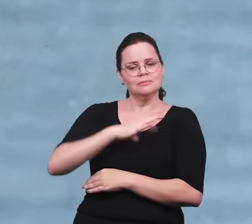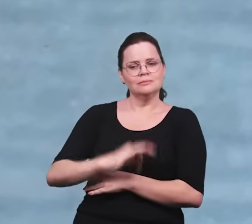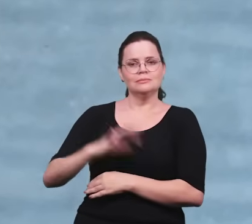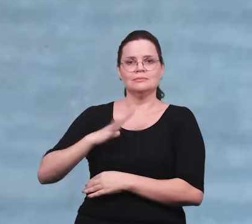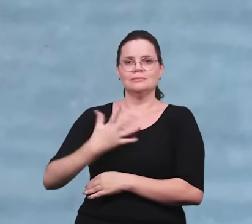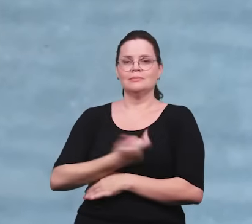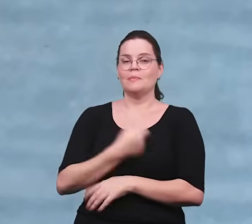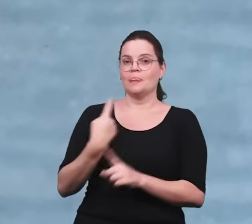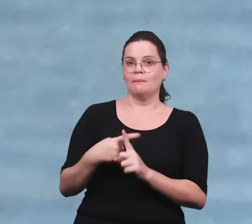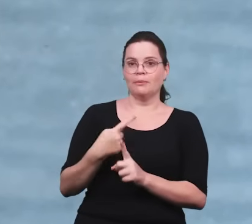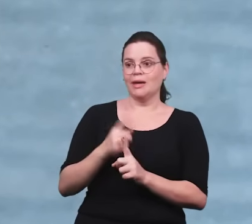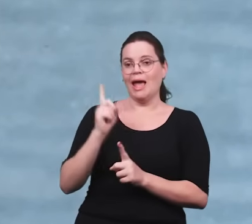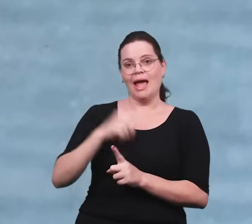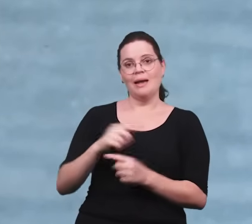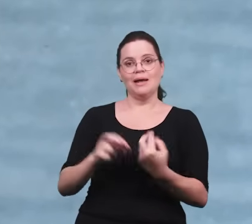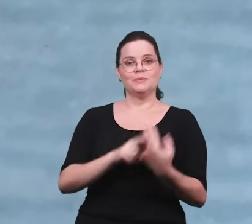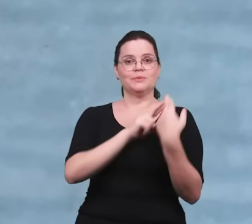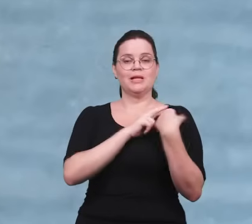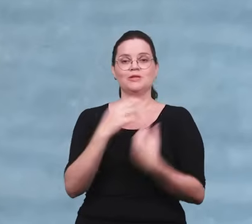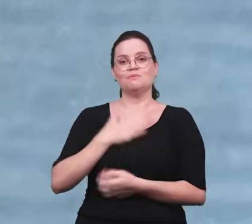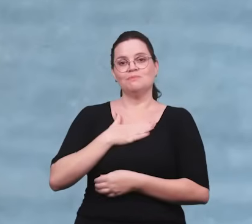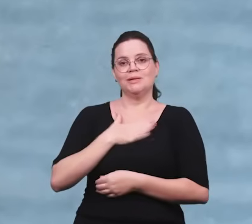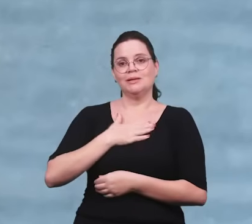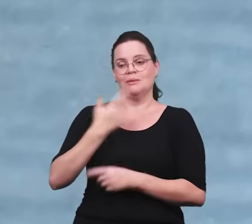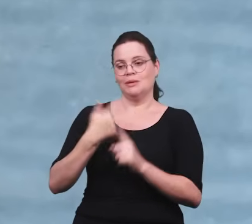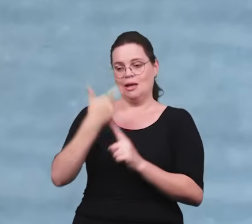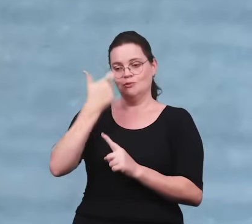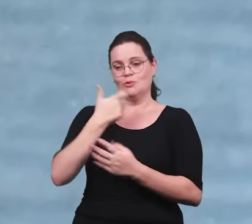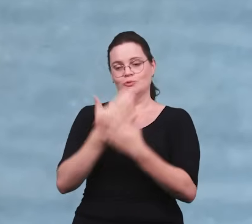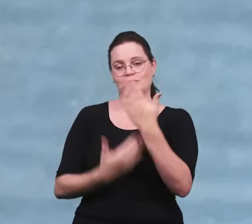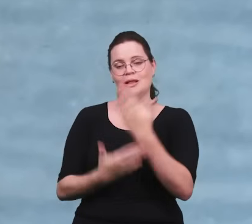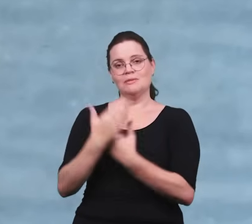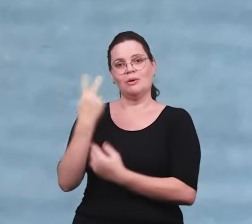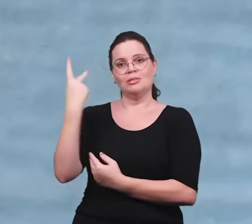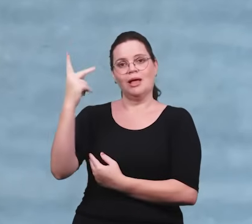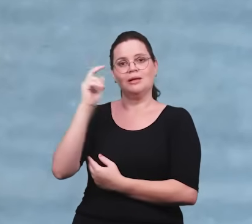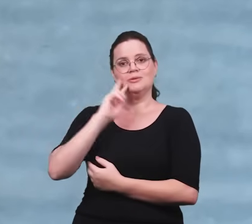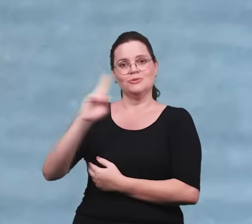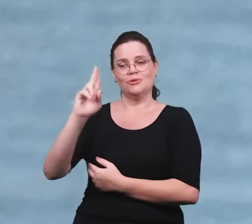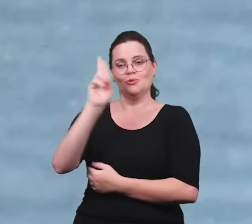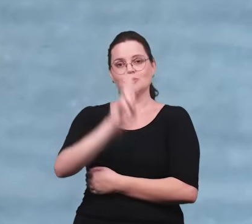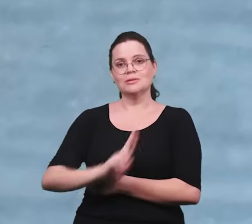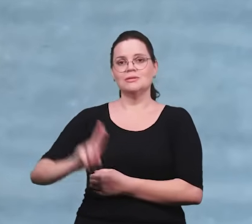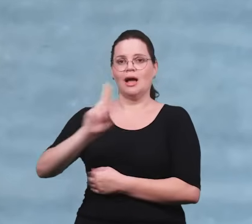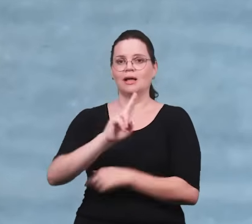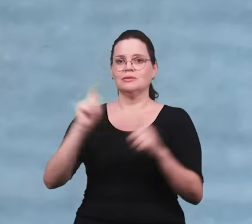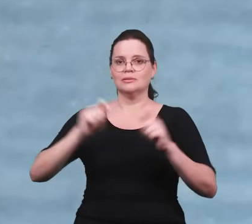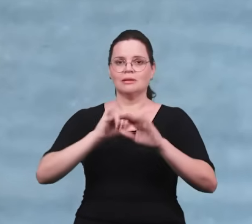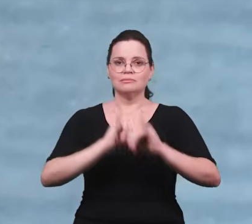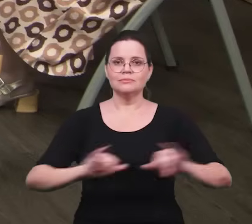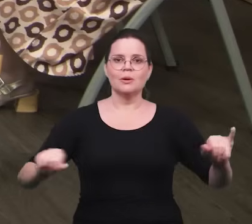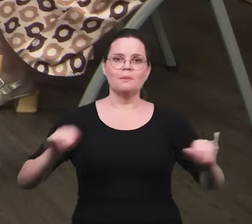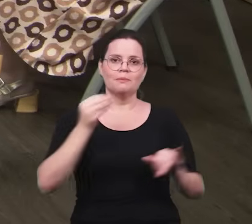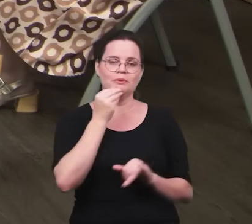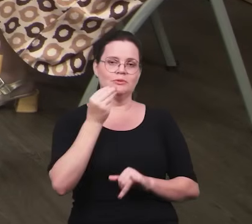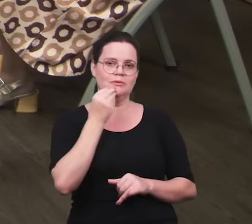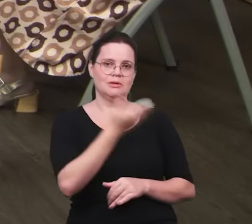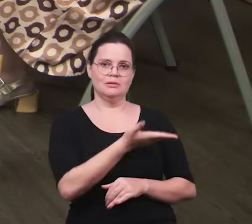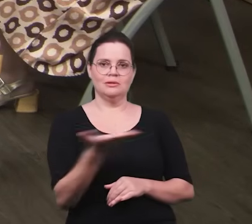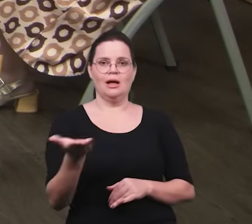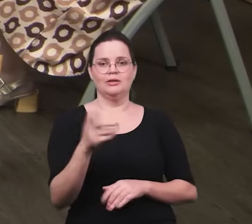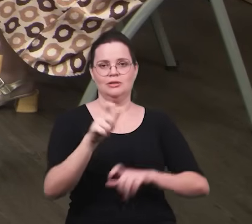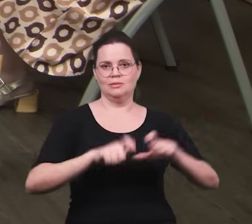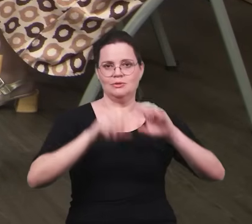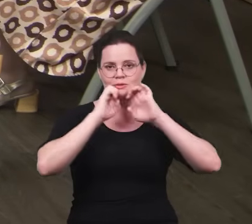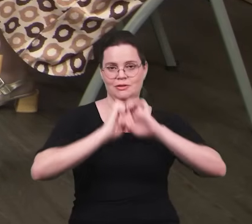que você é um instrumento nas mãos do Senhor para que outras pessoas tenham oportunidade de salvação. Né?